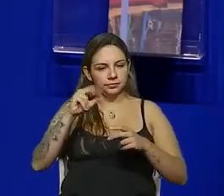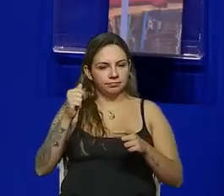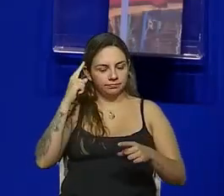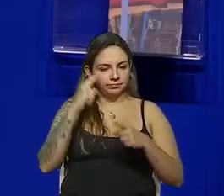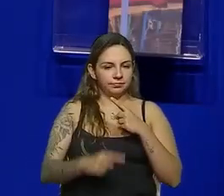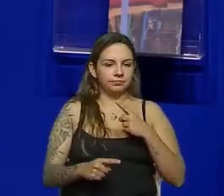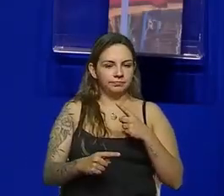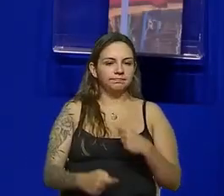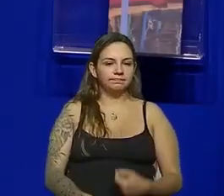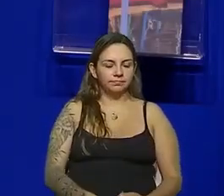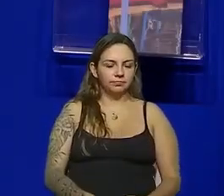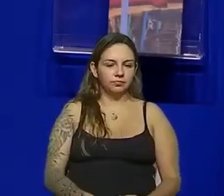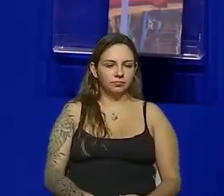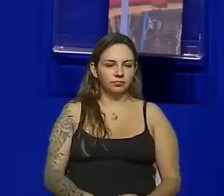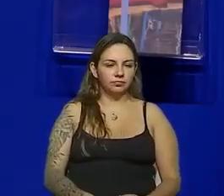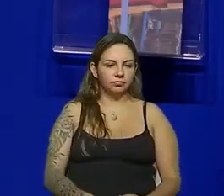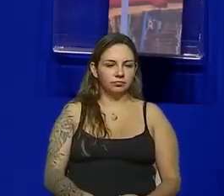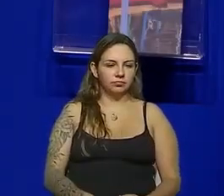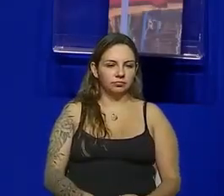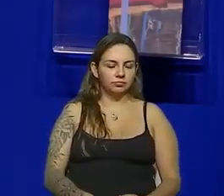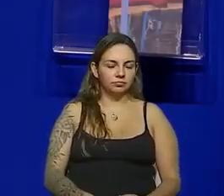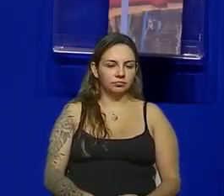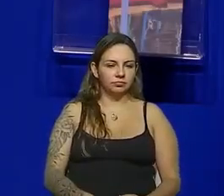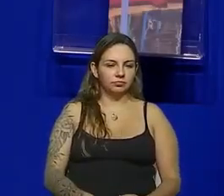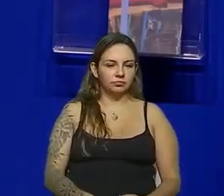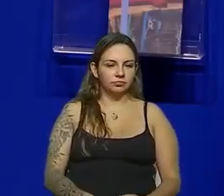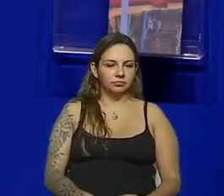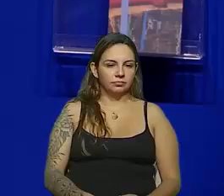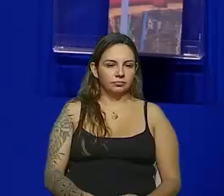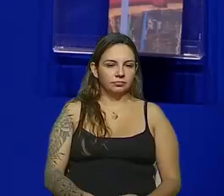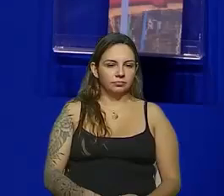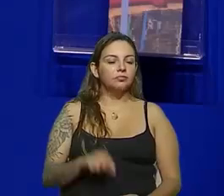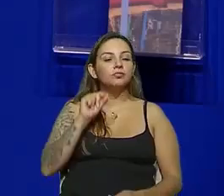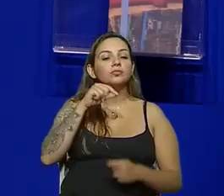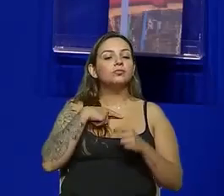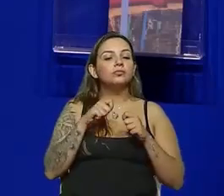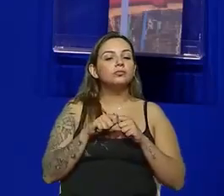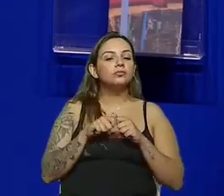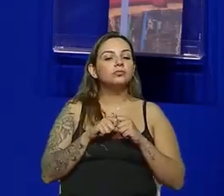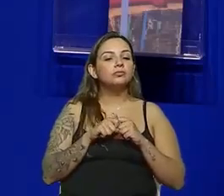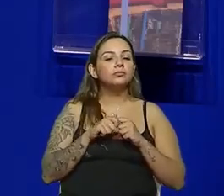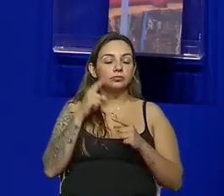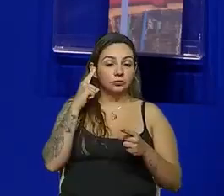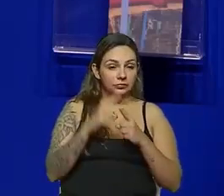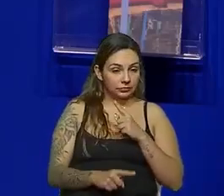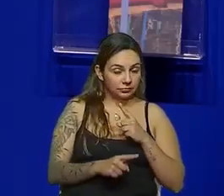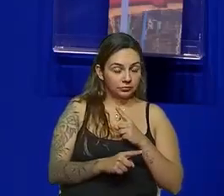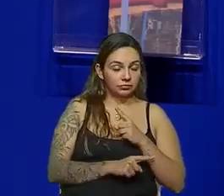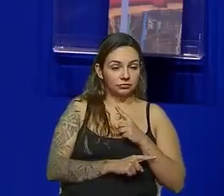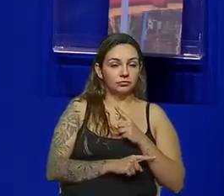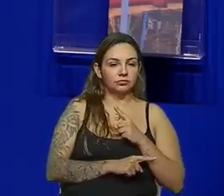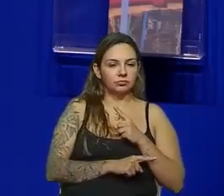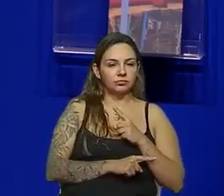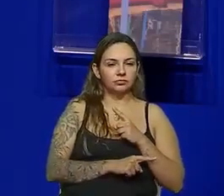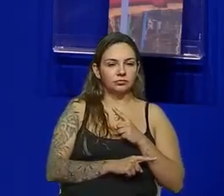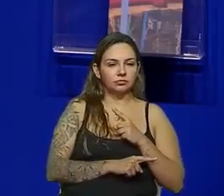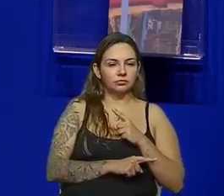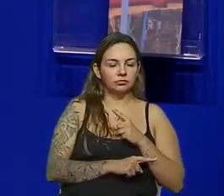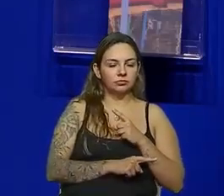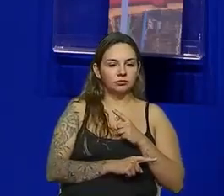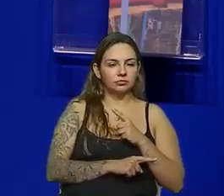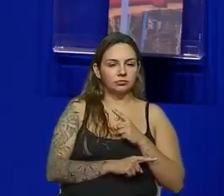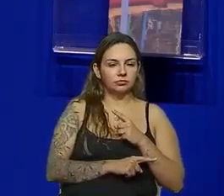ser proibido. Passou, estava... Aí eu falei, e o que eu faço? Ele falou, se for proibido